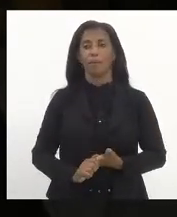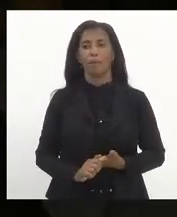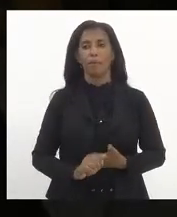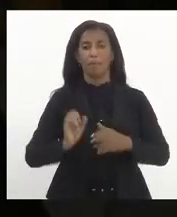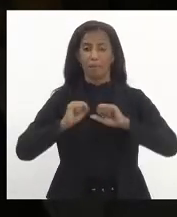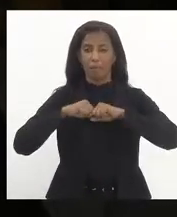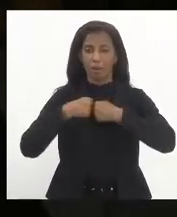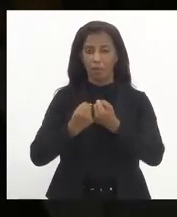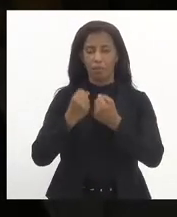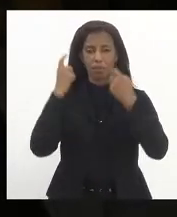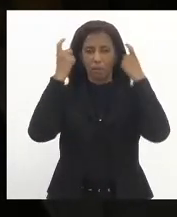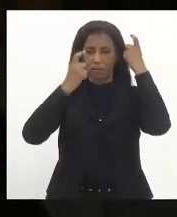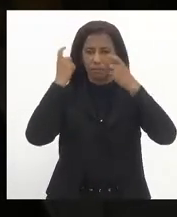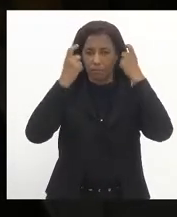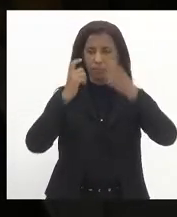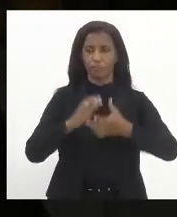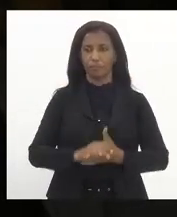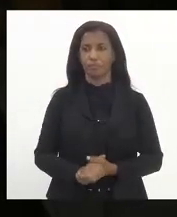essa preocupação.